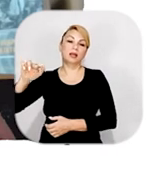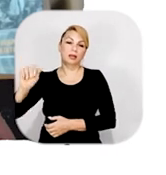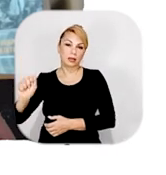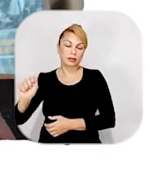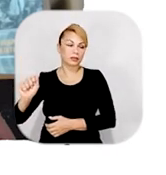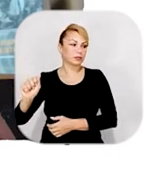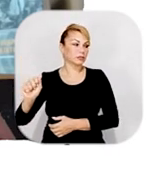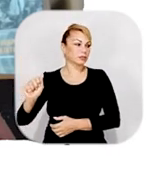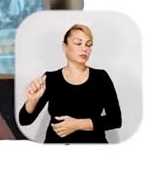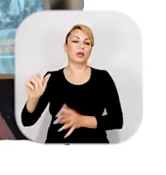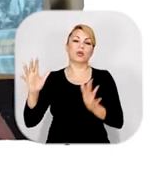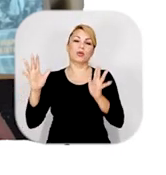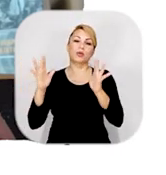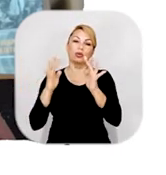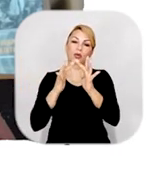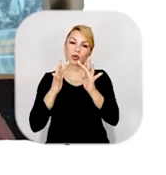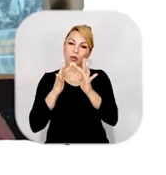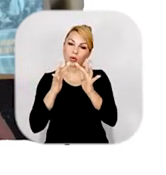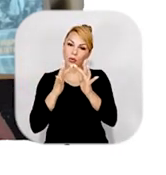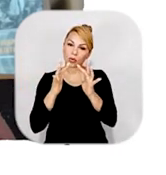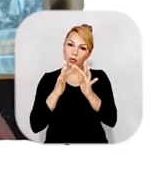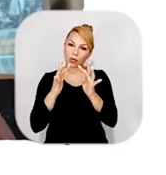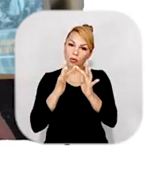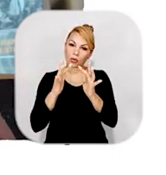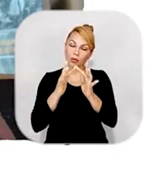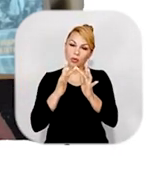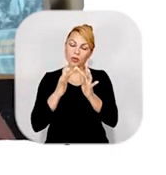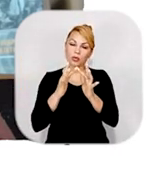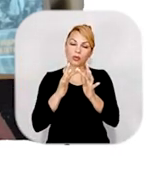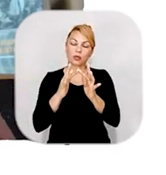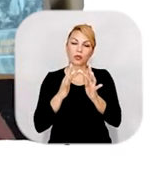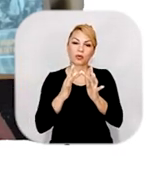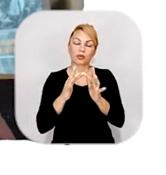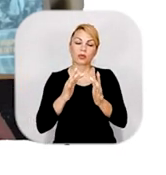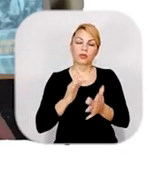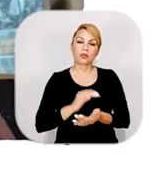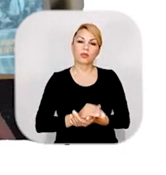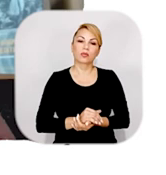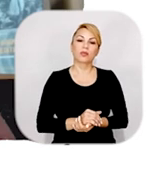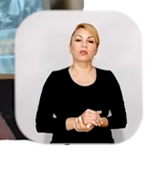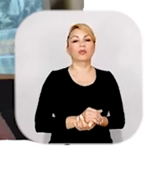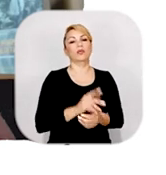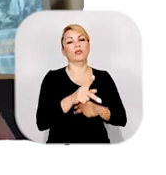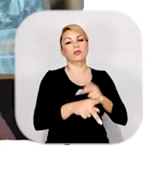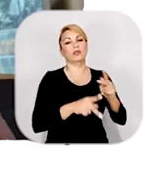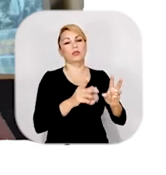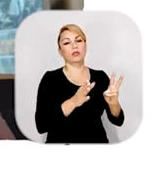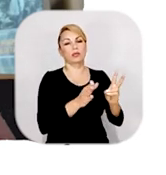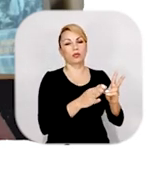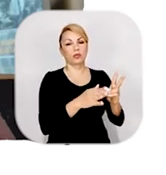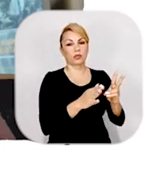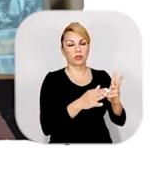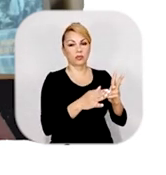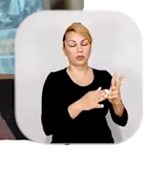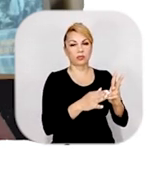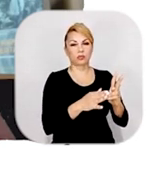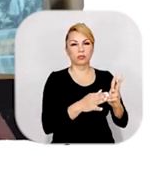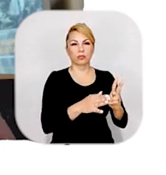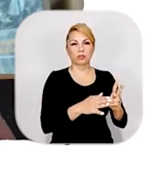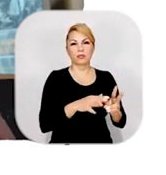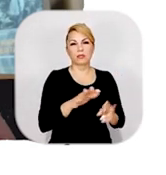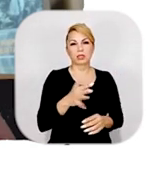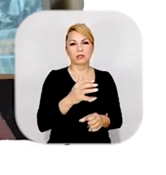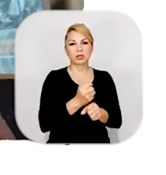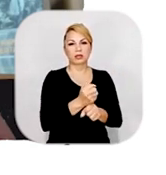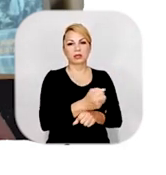me colocou em contato com o filho do Snetlager em 2000,